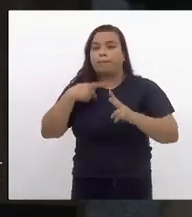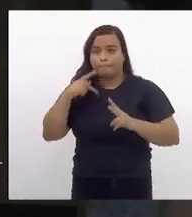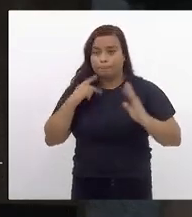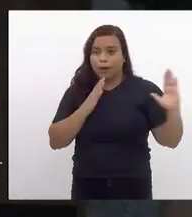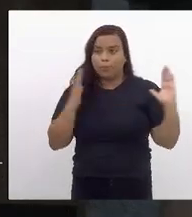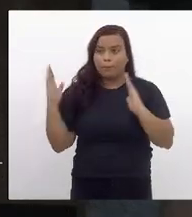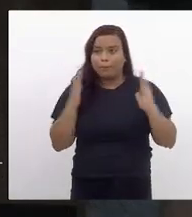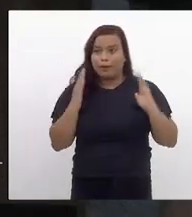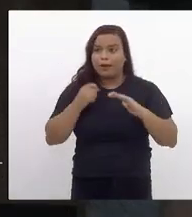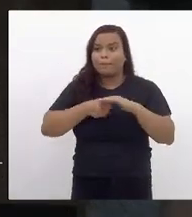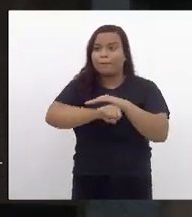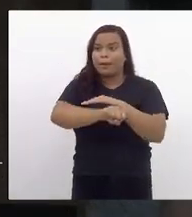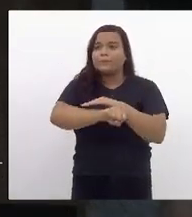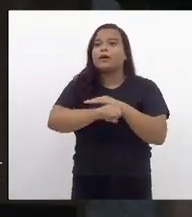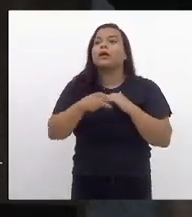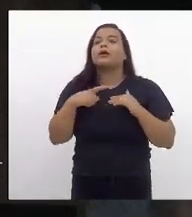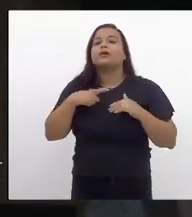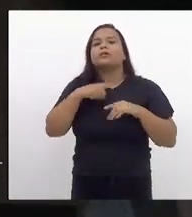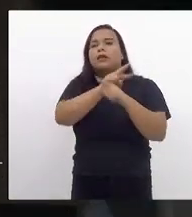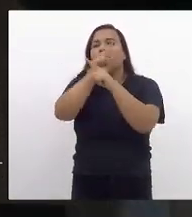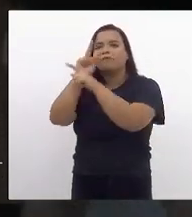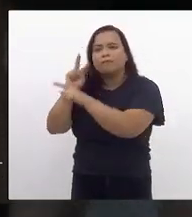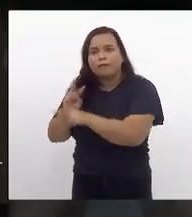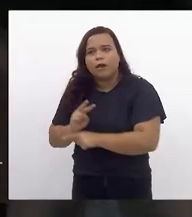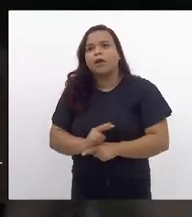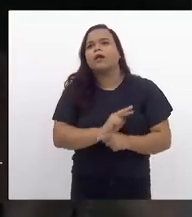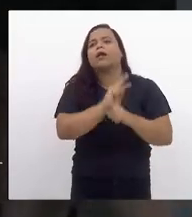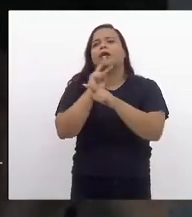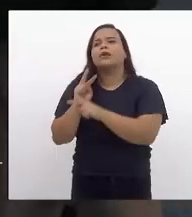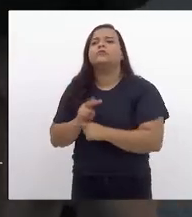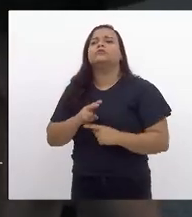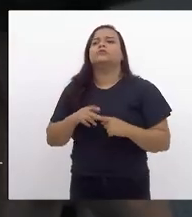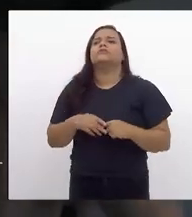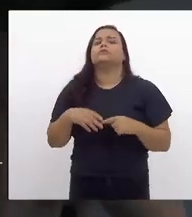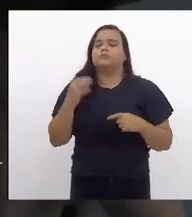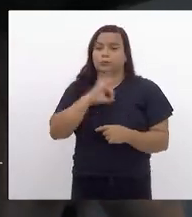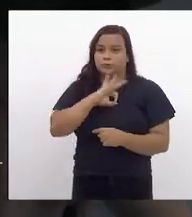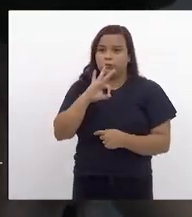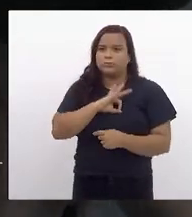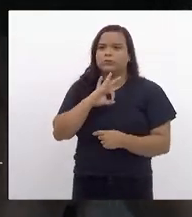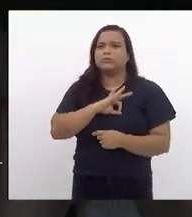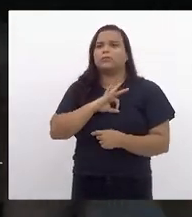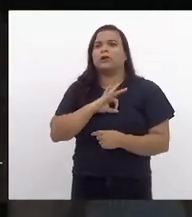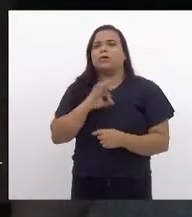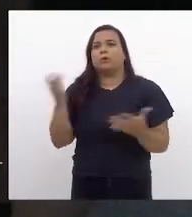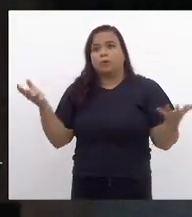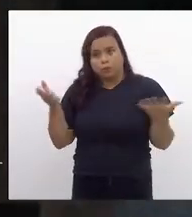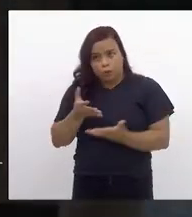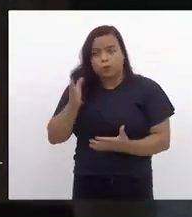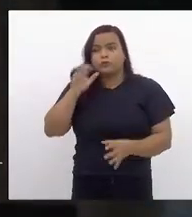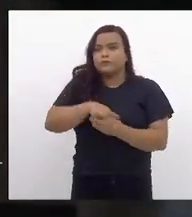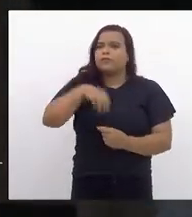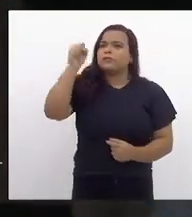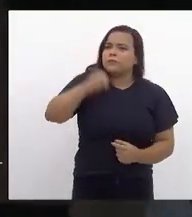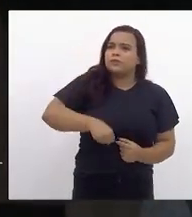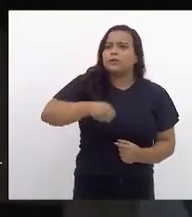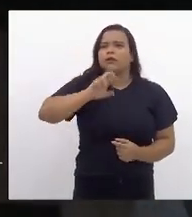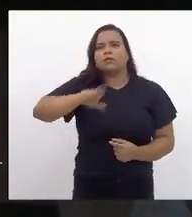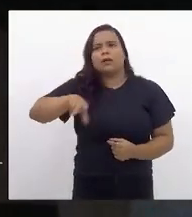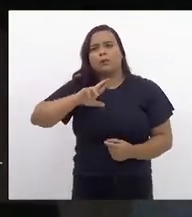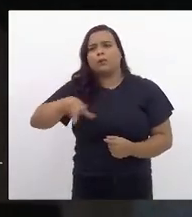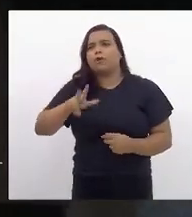policiais e da Polícia Civil, e hoje votei sim, não apresentei a emenda, não porque